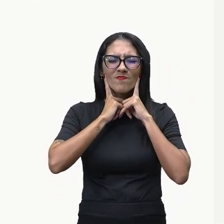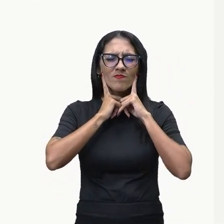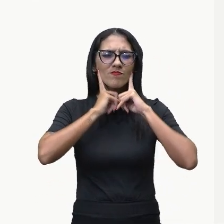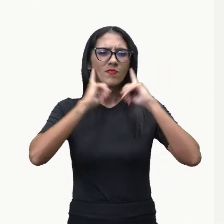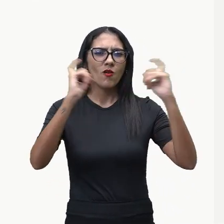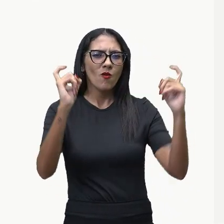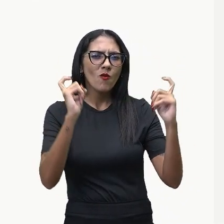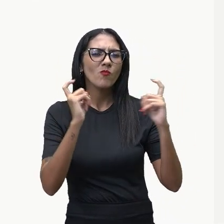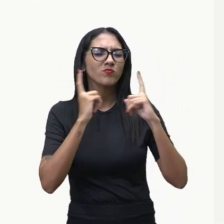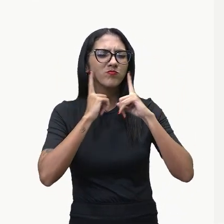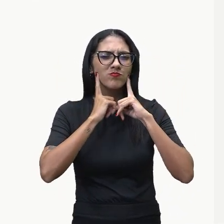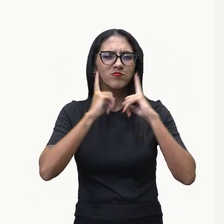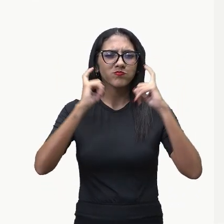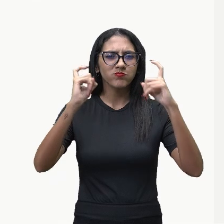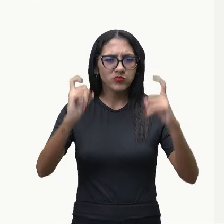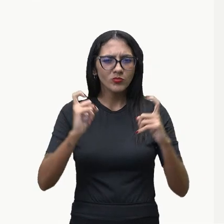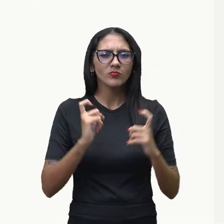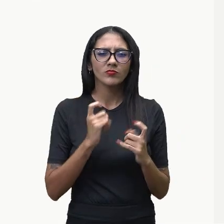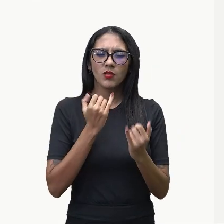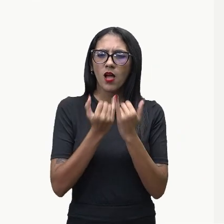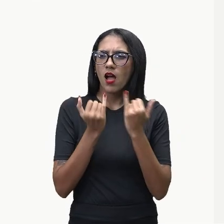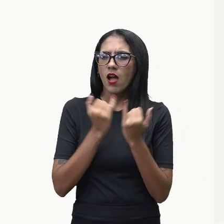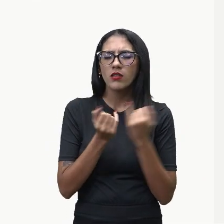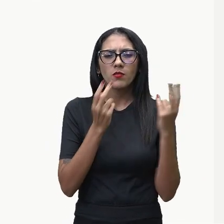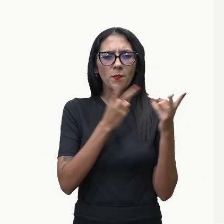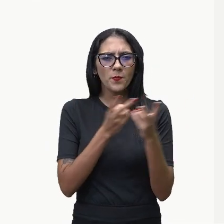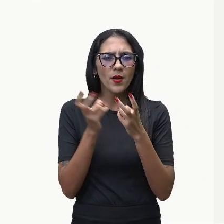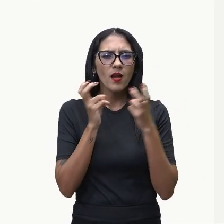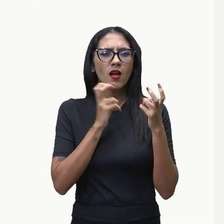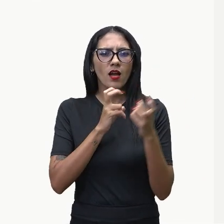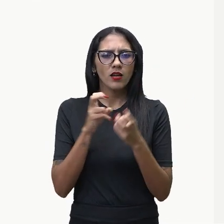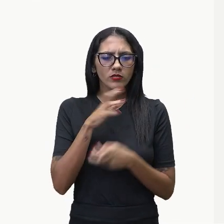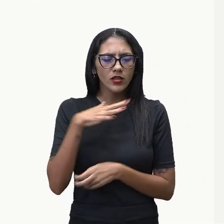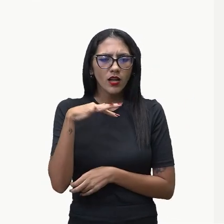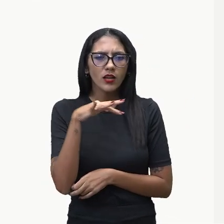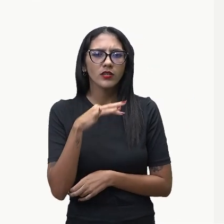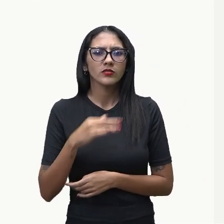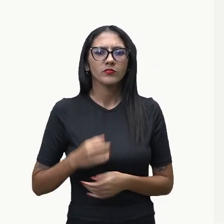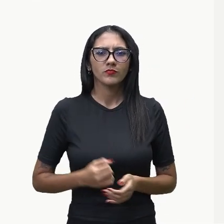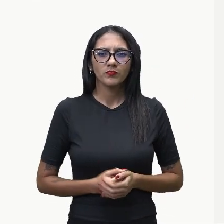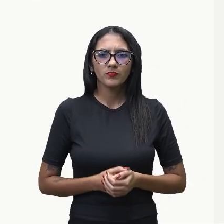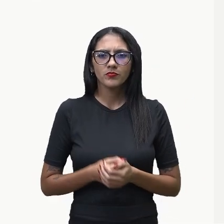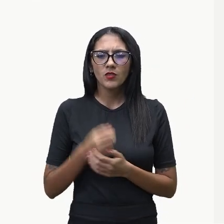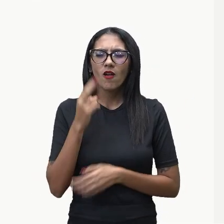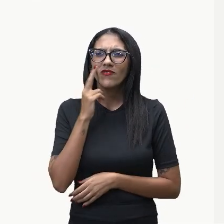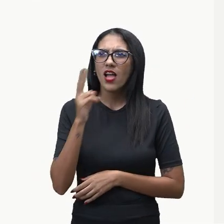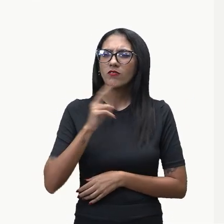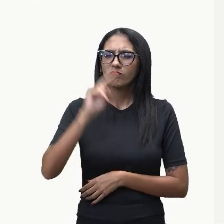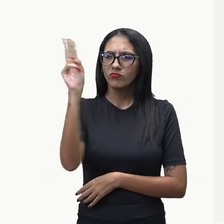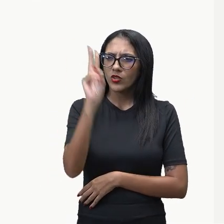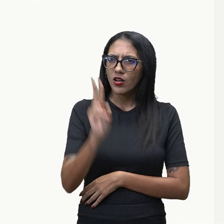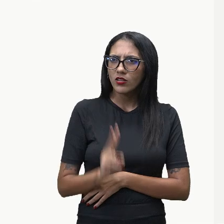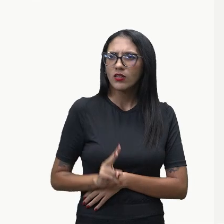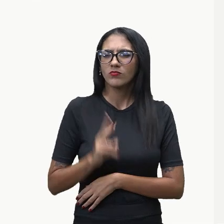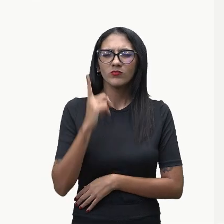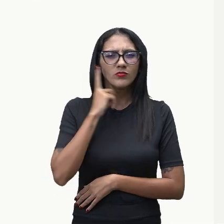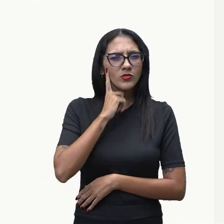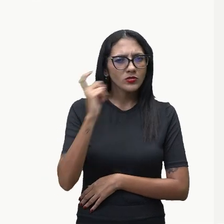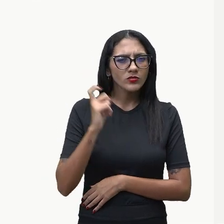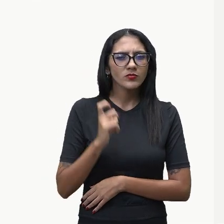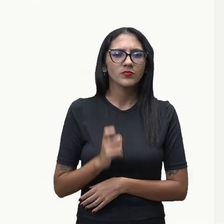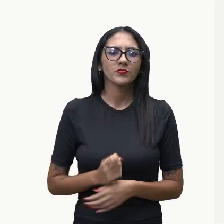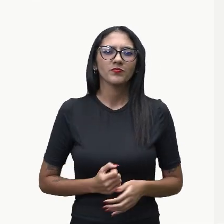tangiam, respondem-lhe da terra juntamente. Corraio, volteando com zunido, anda